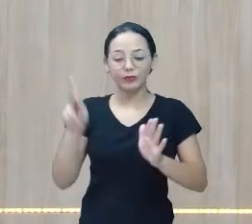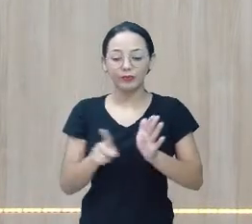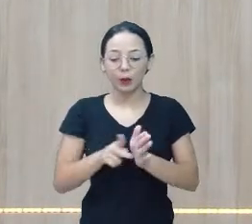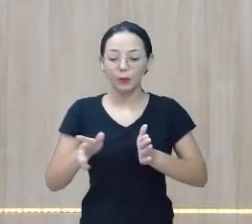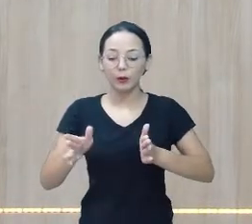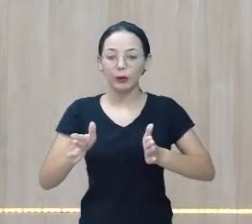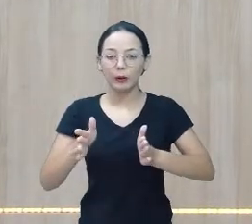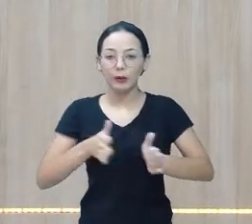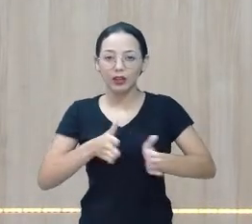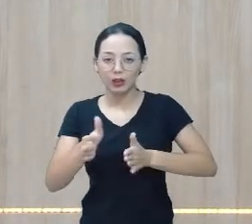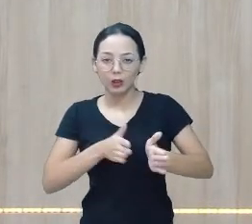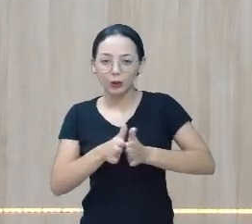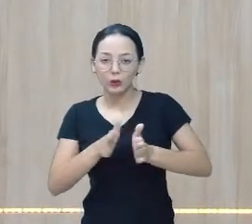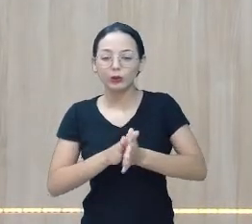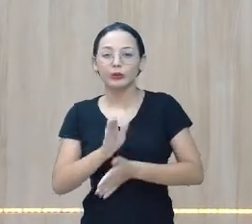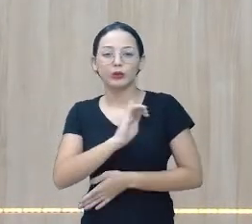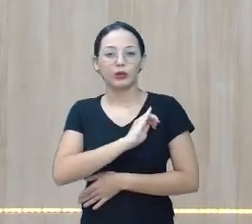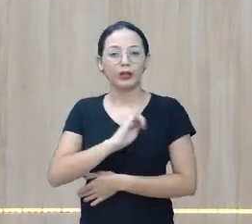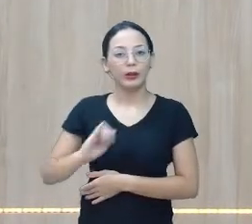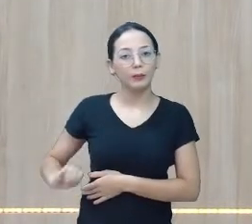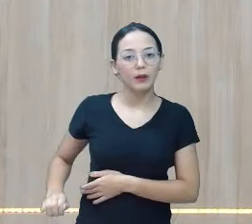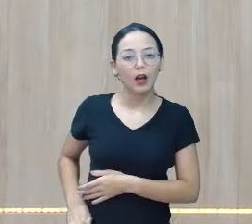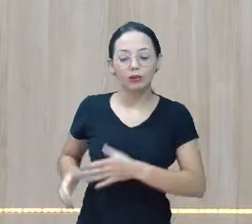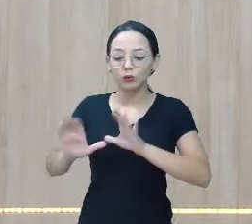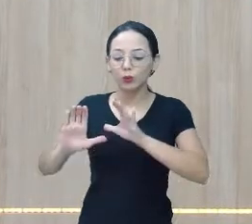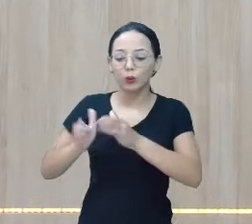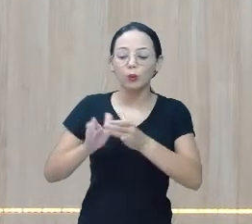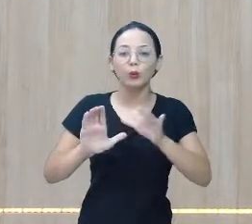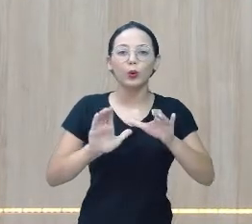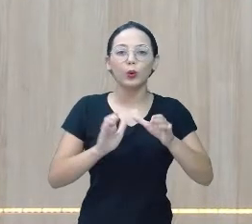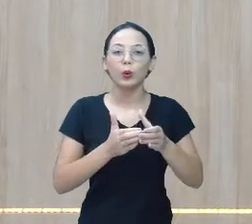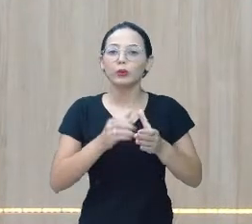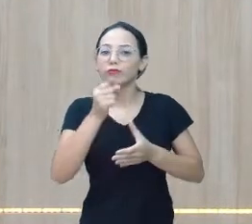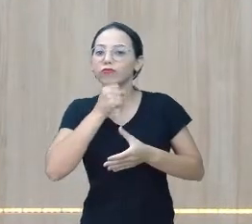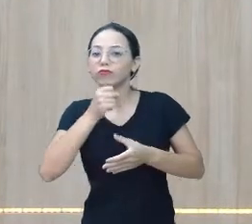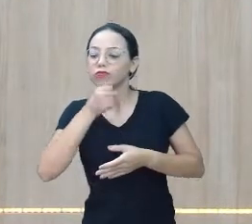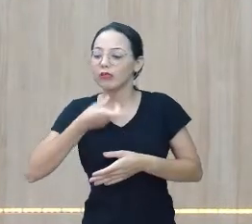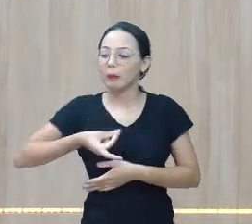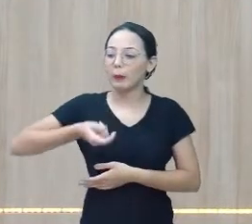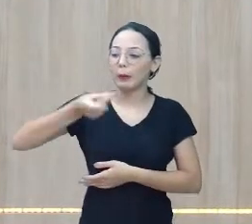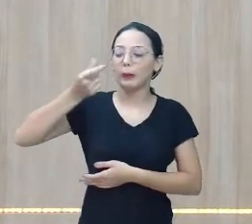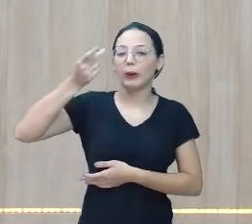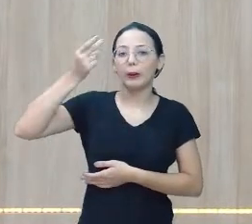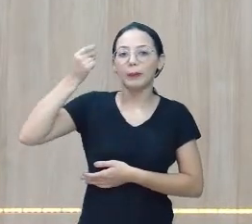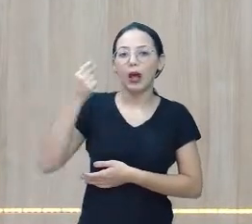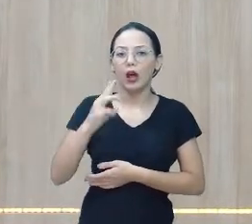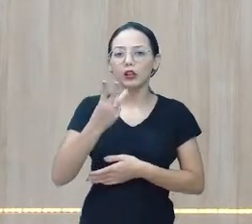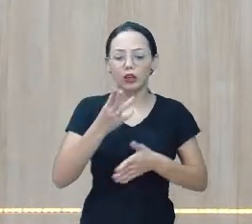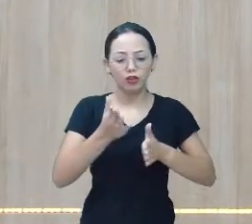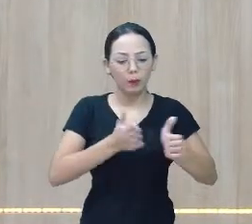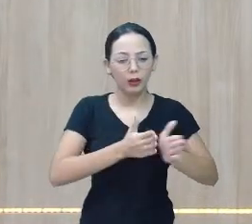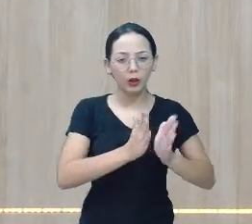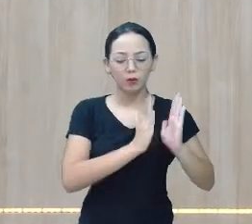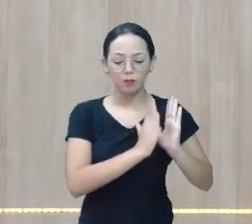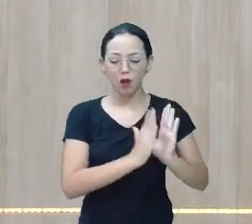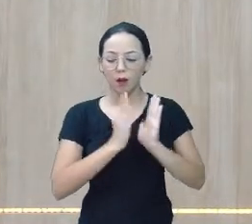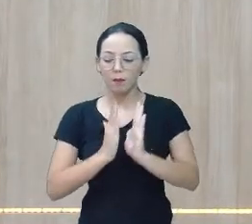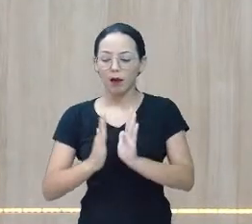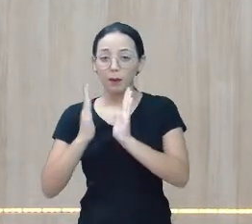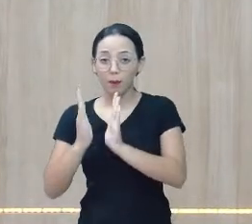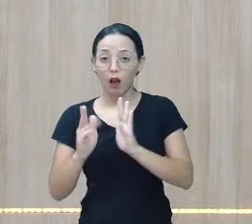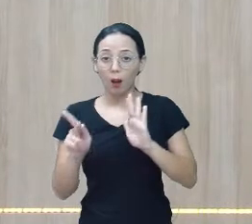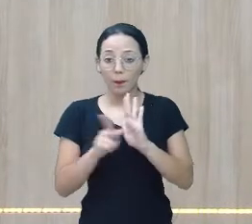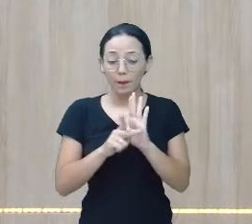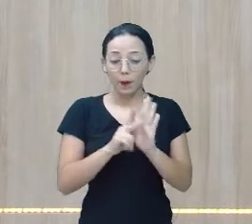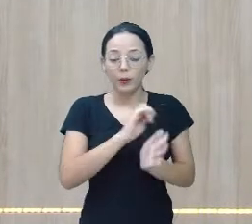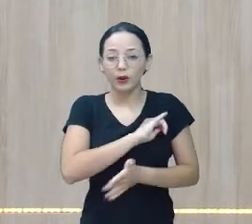período, né, do Império, da civilização romana antiga, que vai passar por 3 fases, na fase do Império,